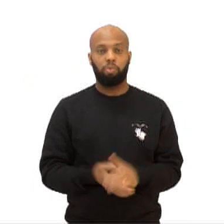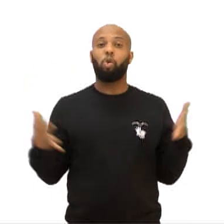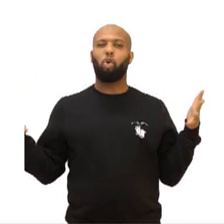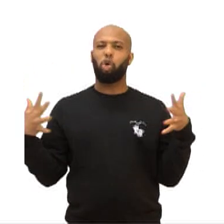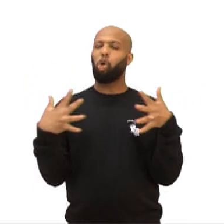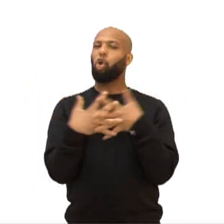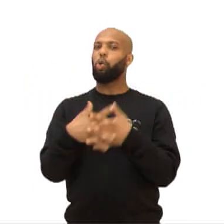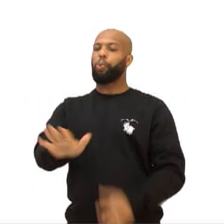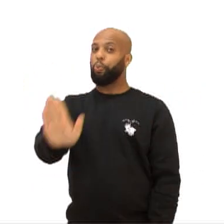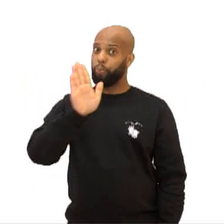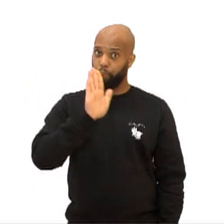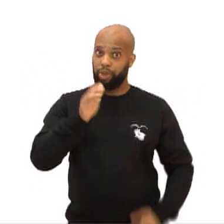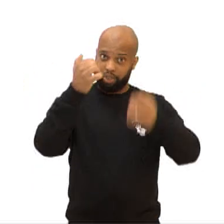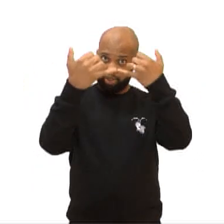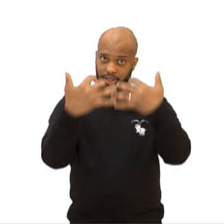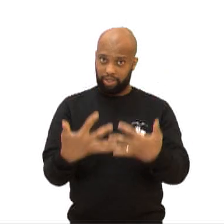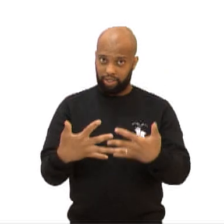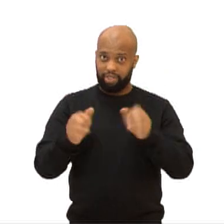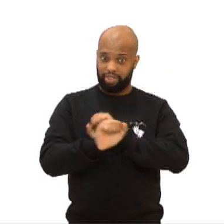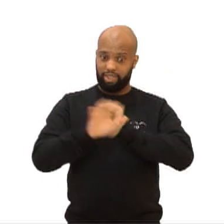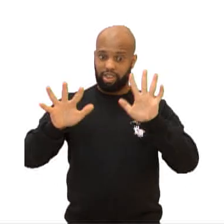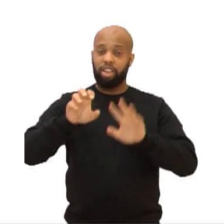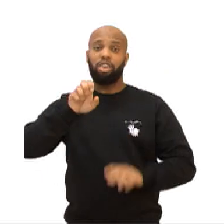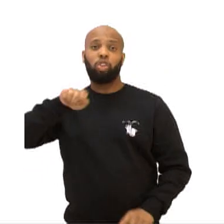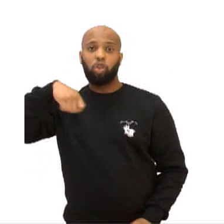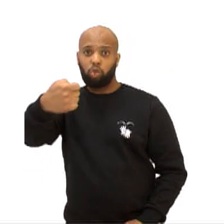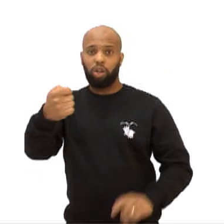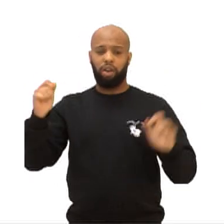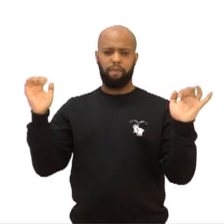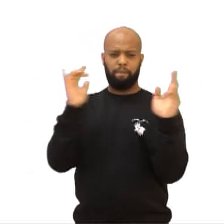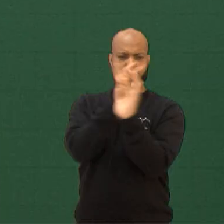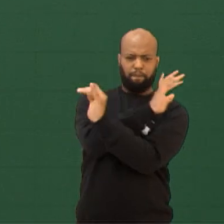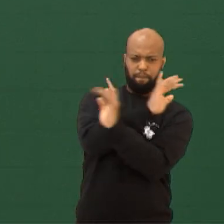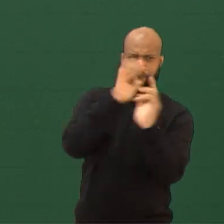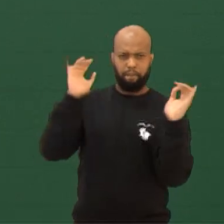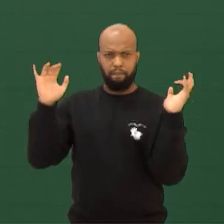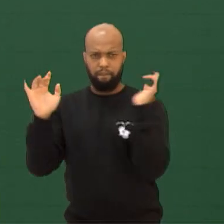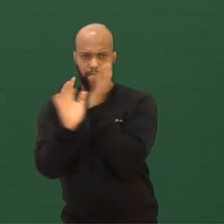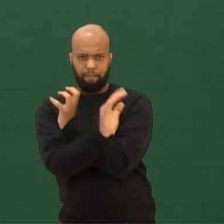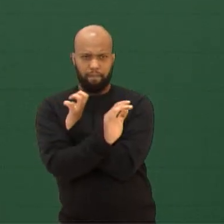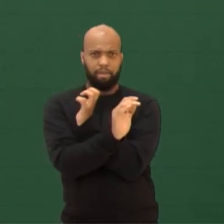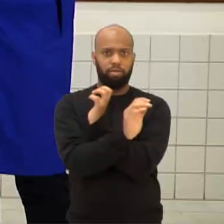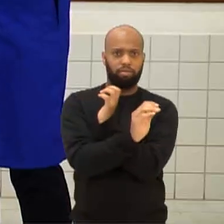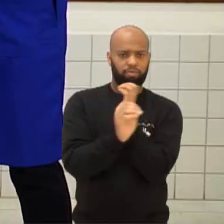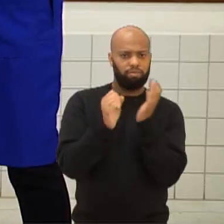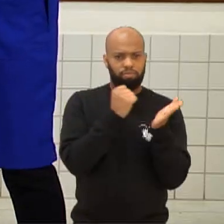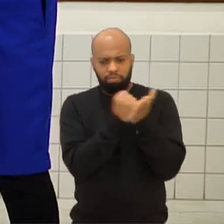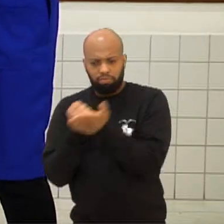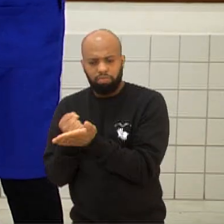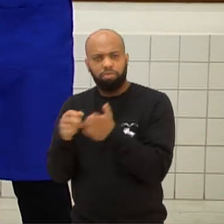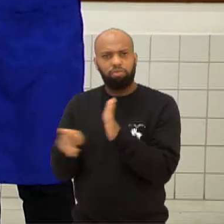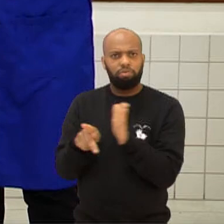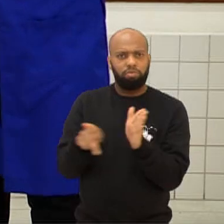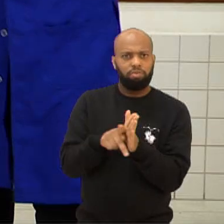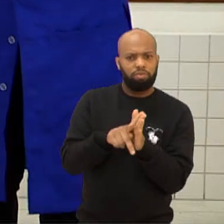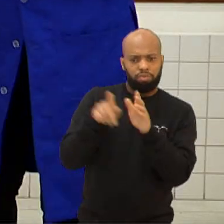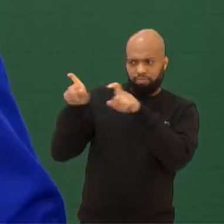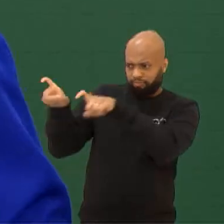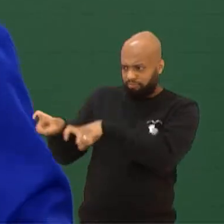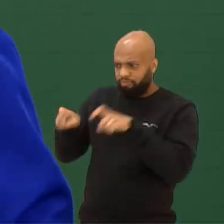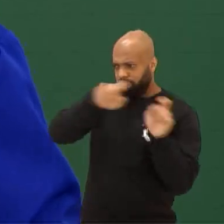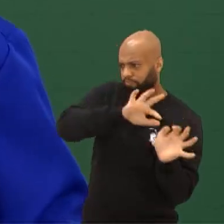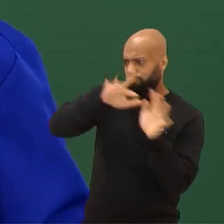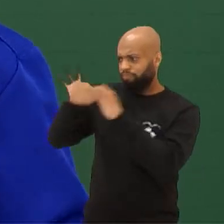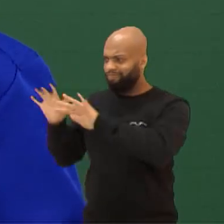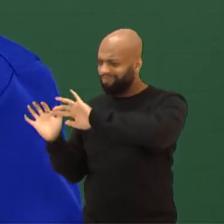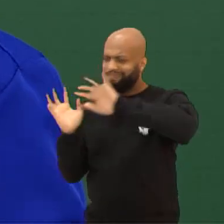gente fala sobre o processo urbano contribuiu para a urbanização, veja que ficou duas palavras muito